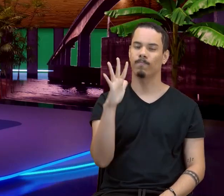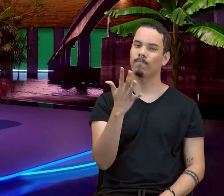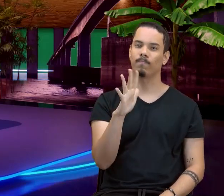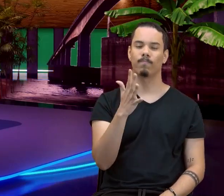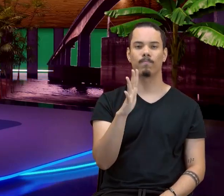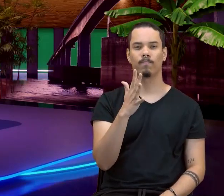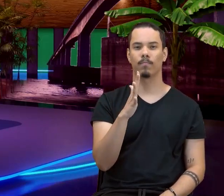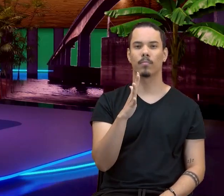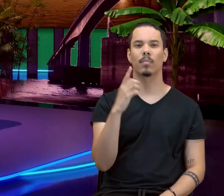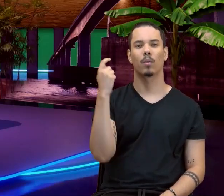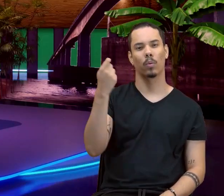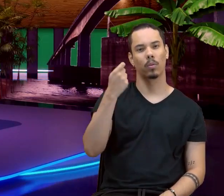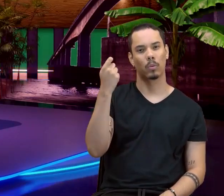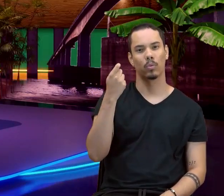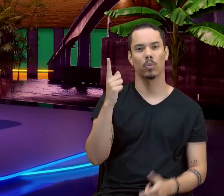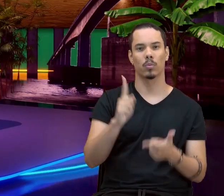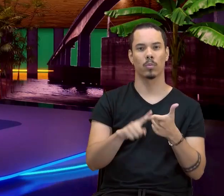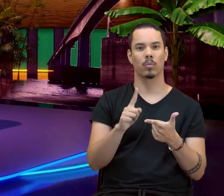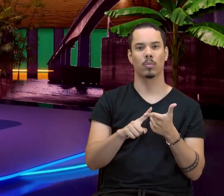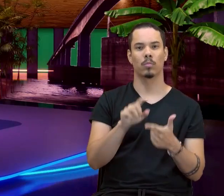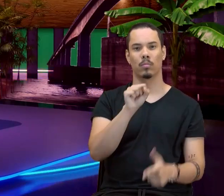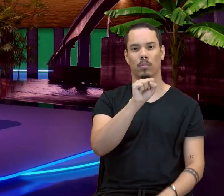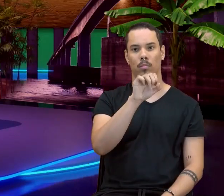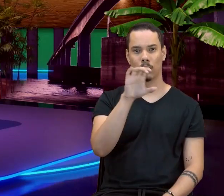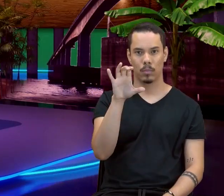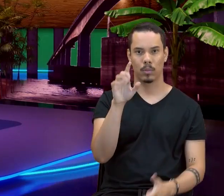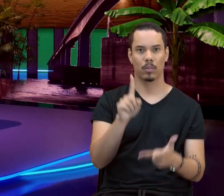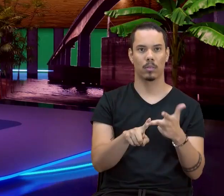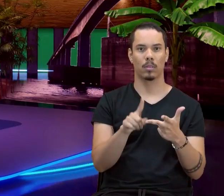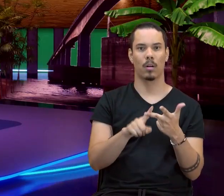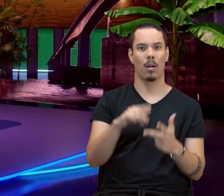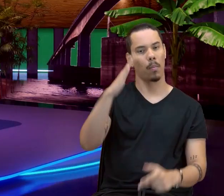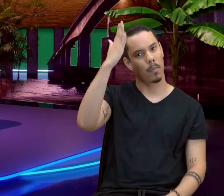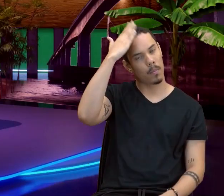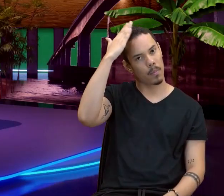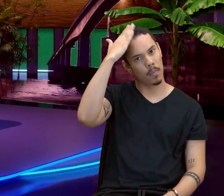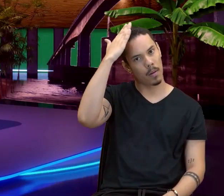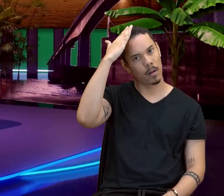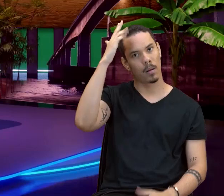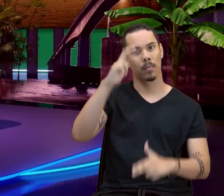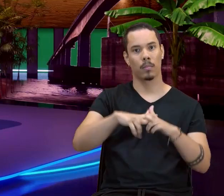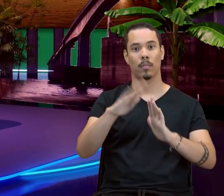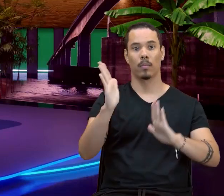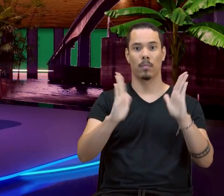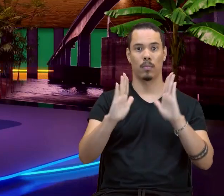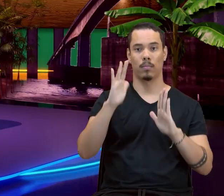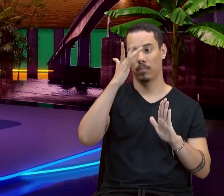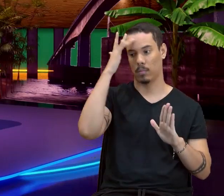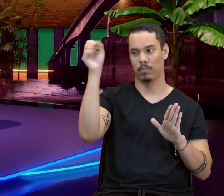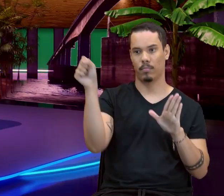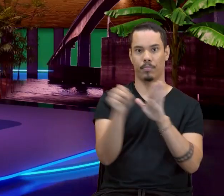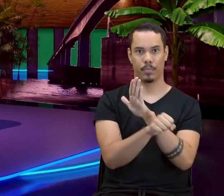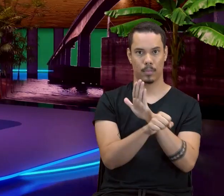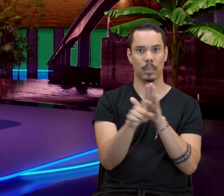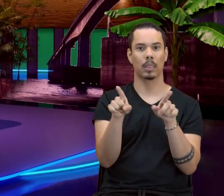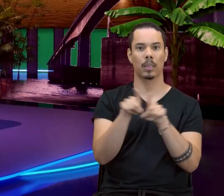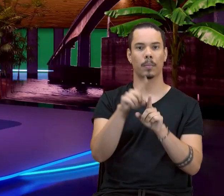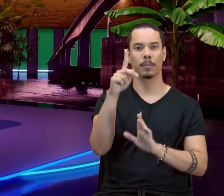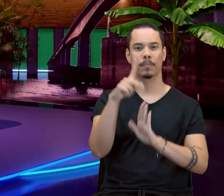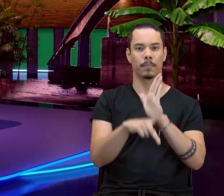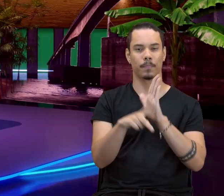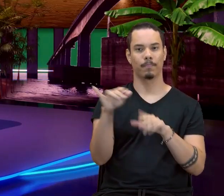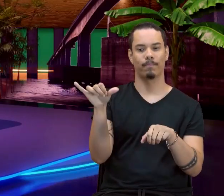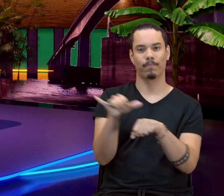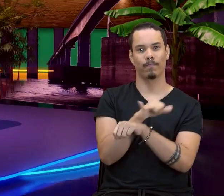Grande do Sul, Santa Catarina, Paraná. Então, muita gente veio de lá nessa época. Então, também foi um planejamento estratégico voltado